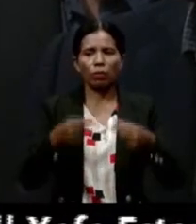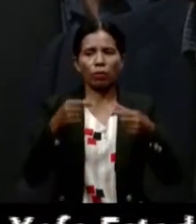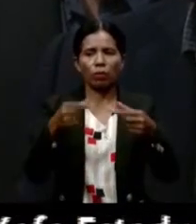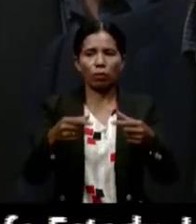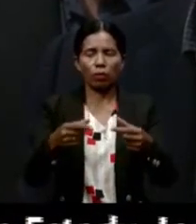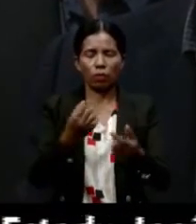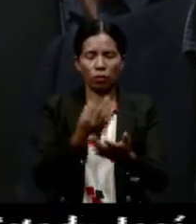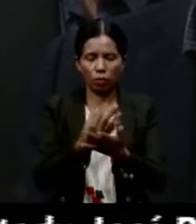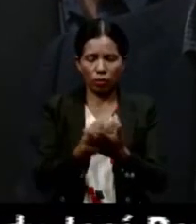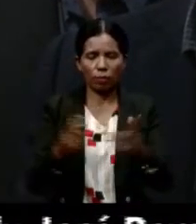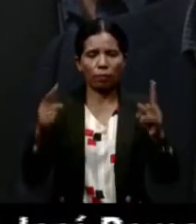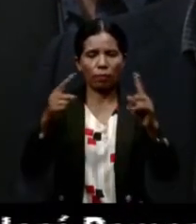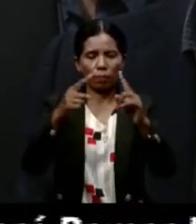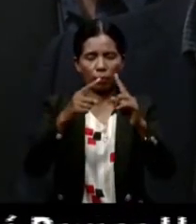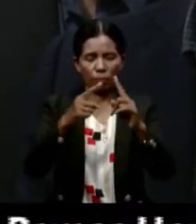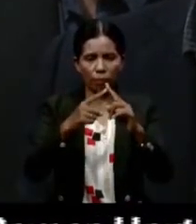atribuição subvenção para Cira.